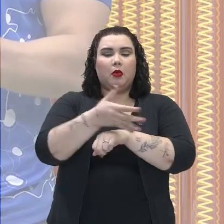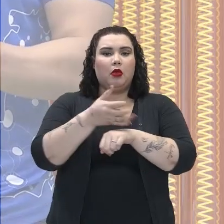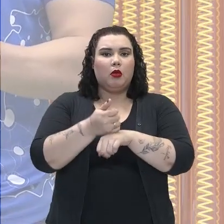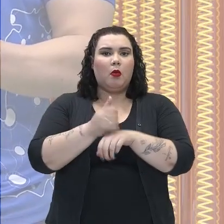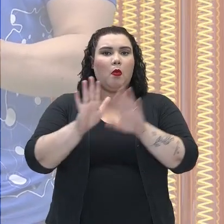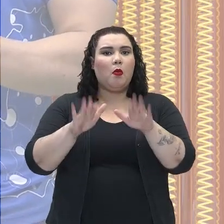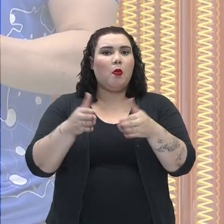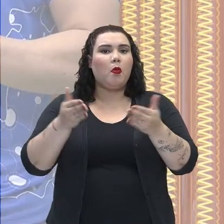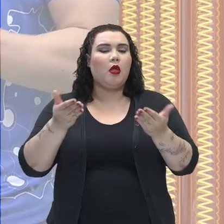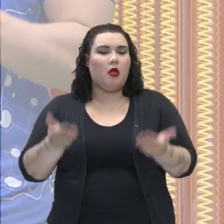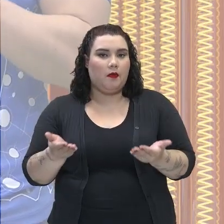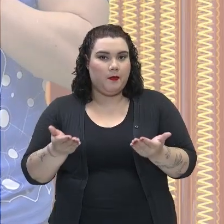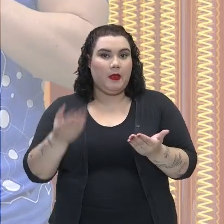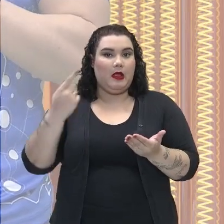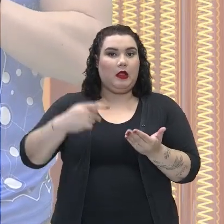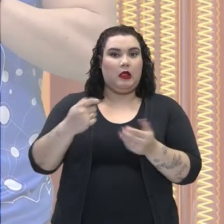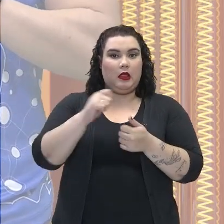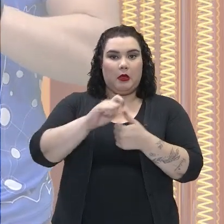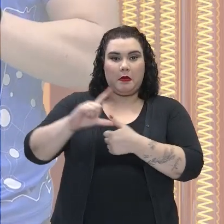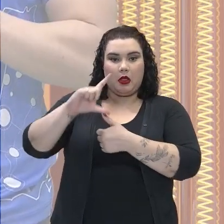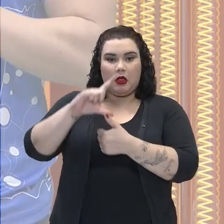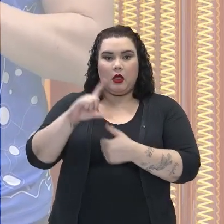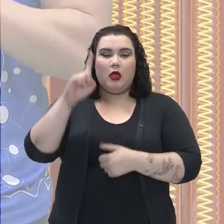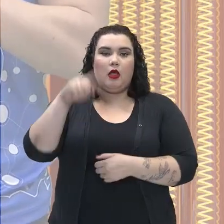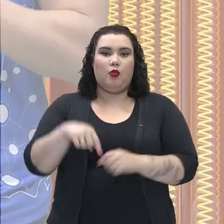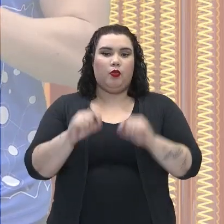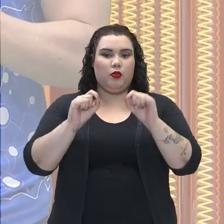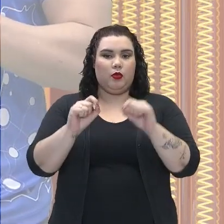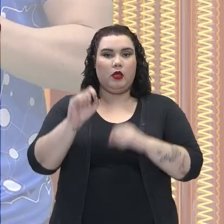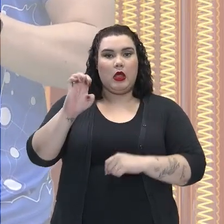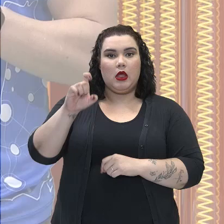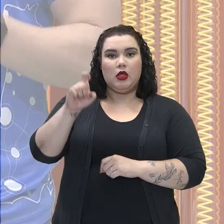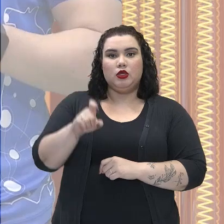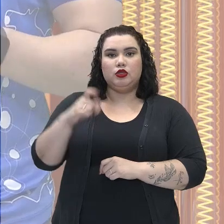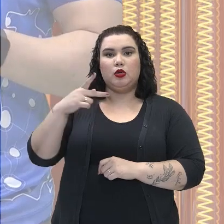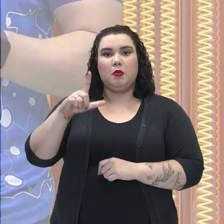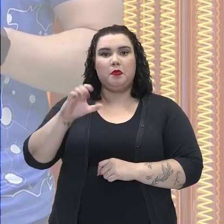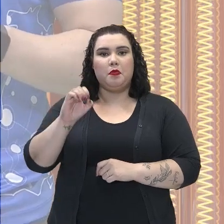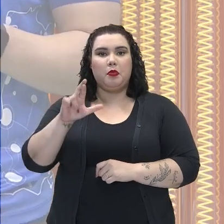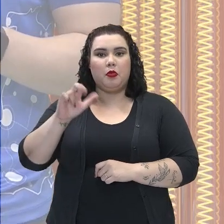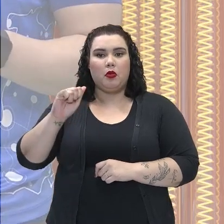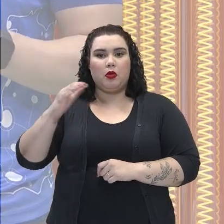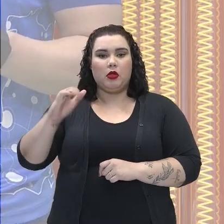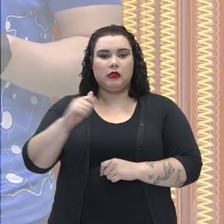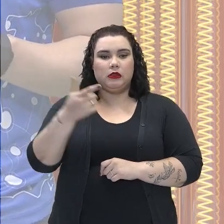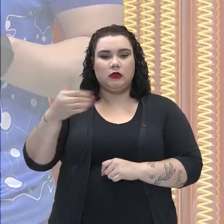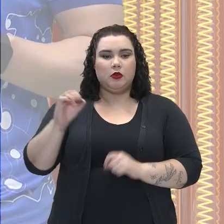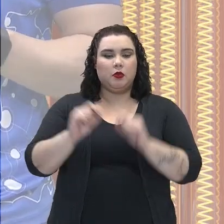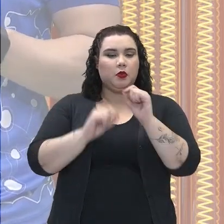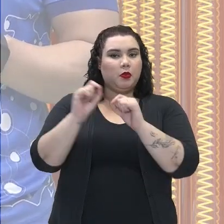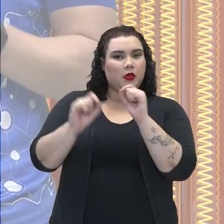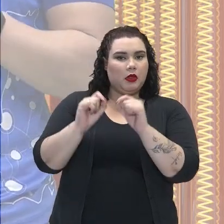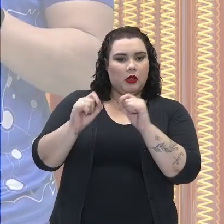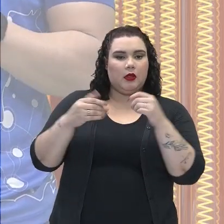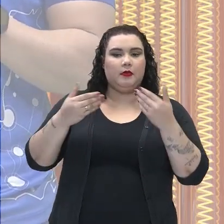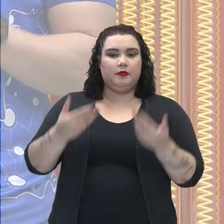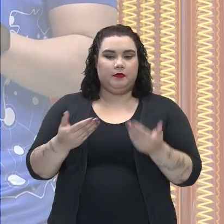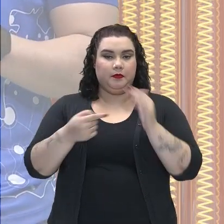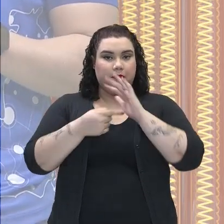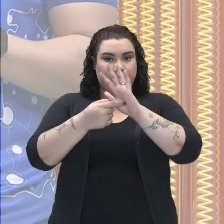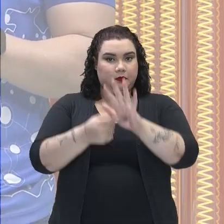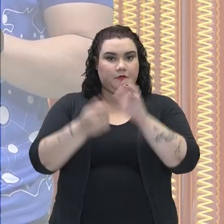colonização feita aqui na América Latina foi a chamada colonização de exploração, certo? E eu gostaria de destacar uma questão aqui com